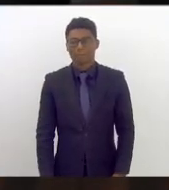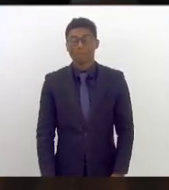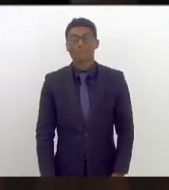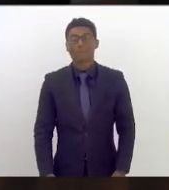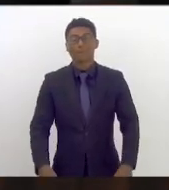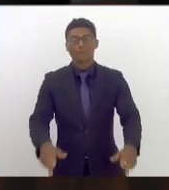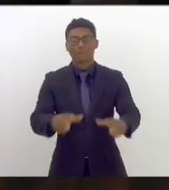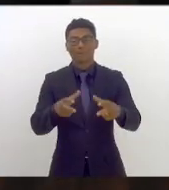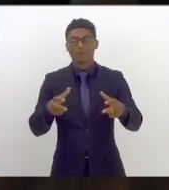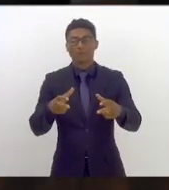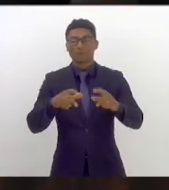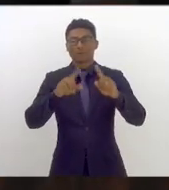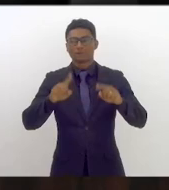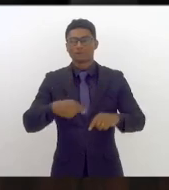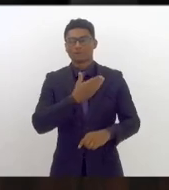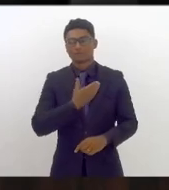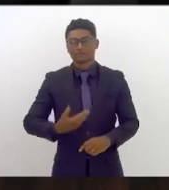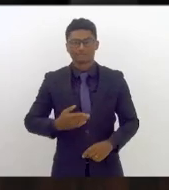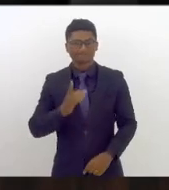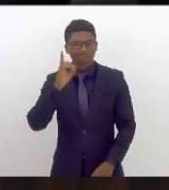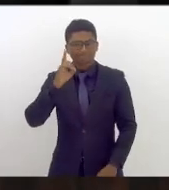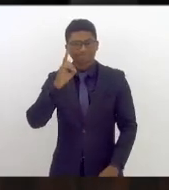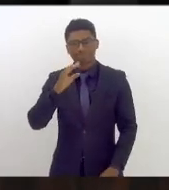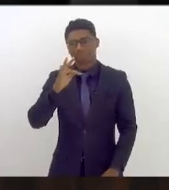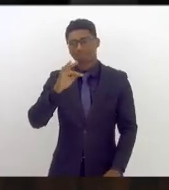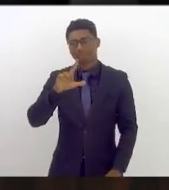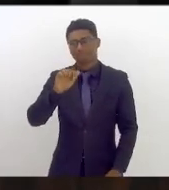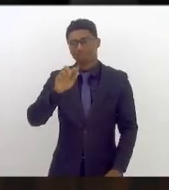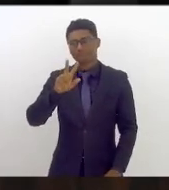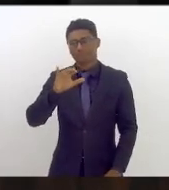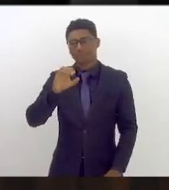Pela Comissão de Servidores Públicos, deputado Flávio Serafim.